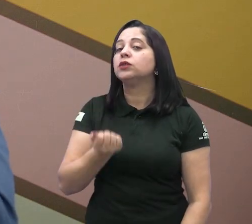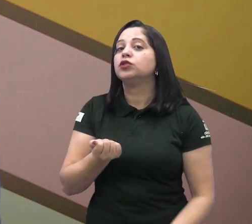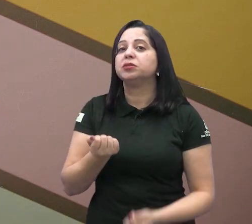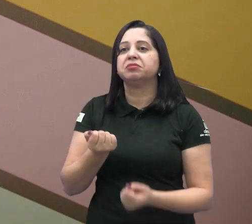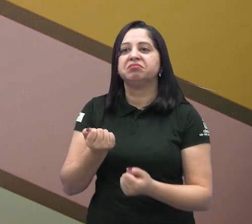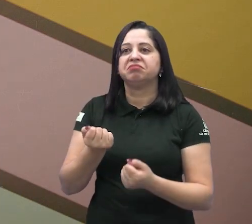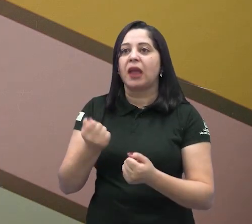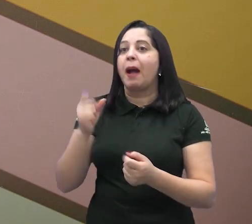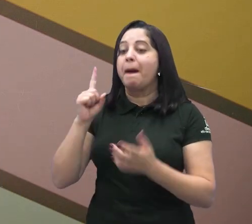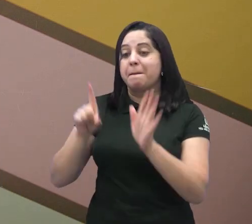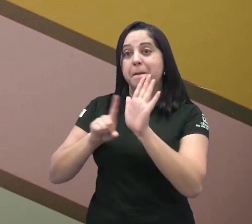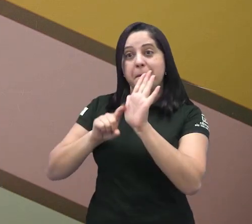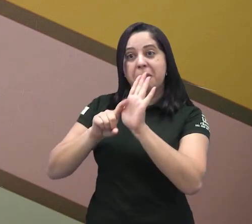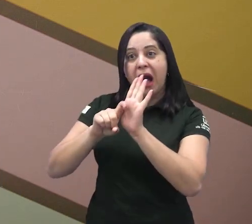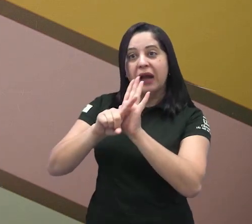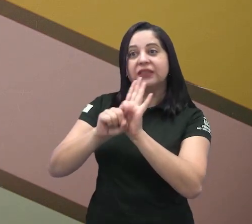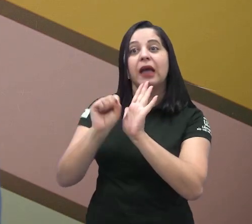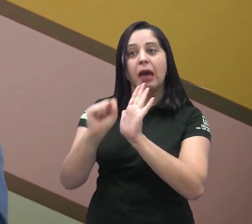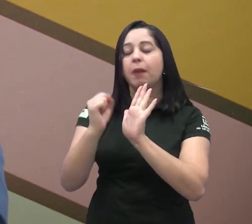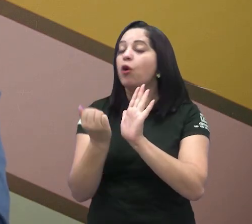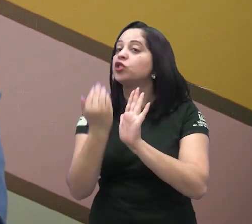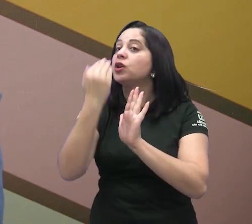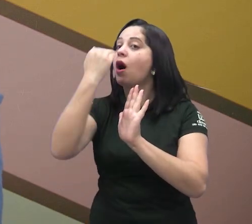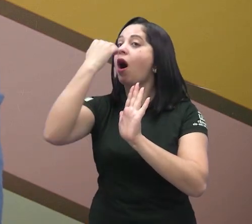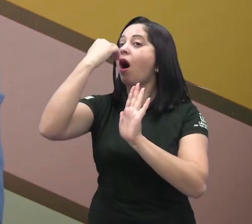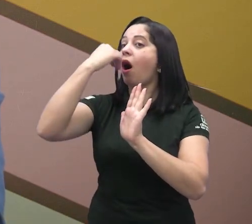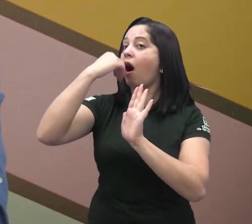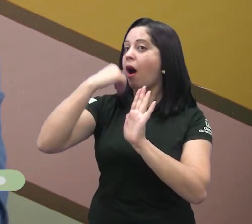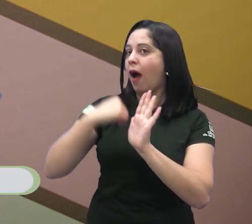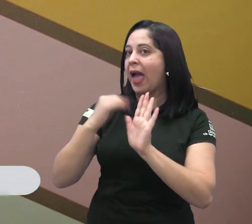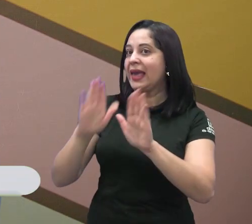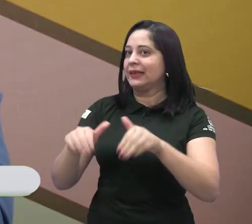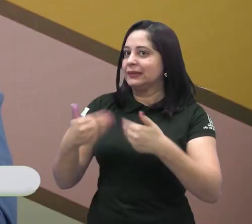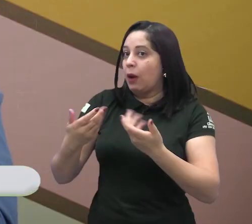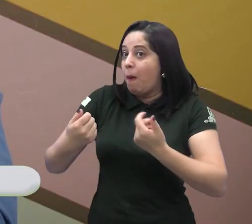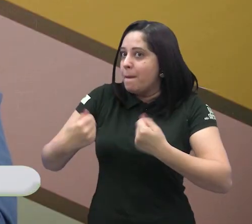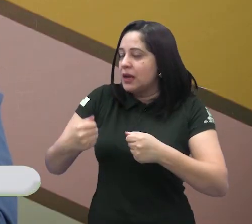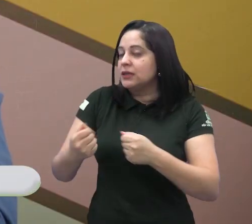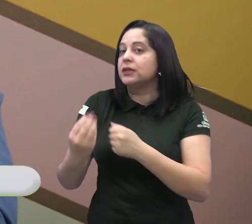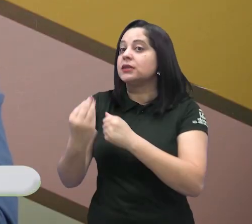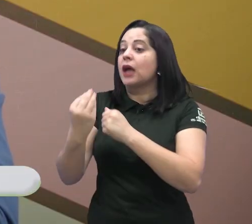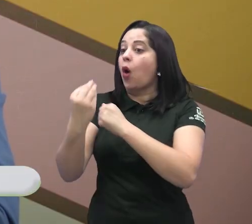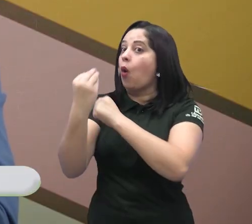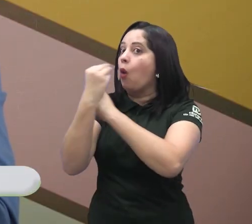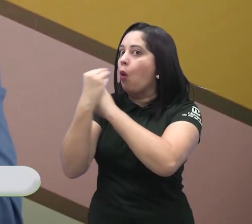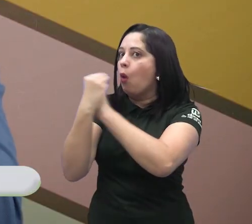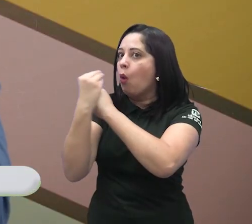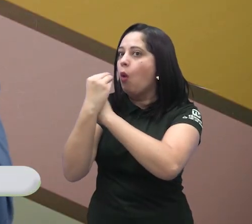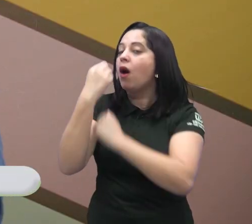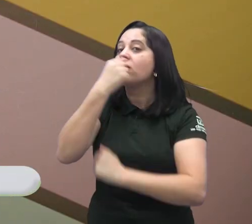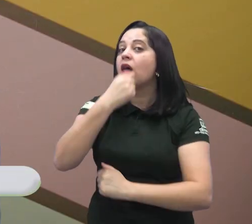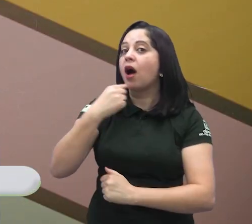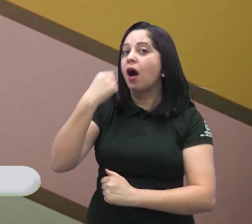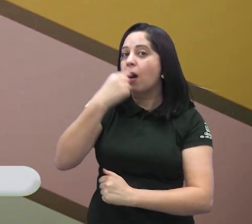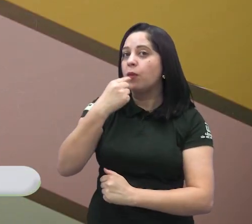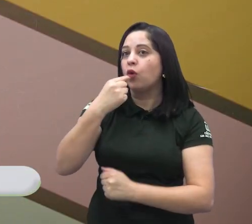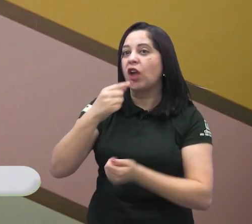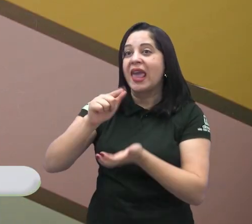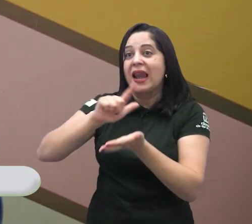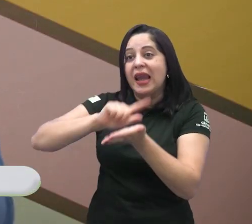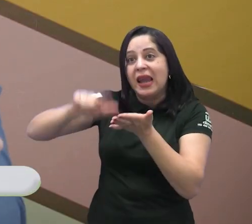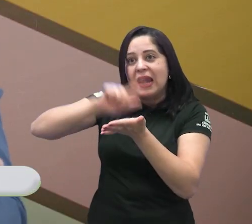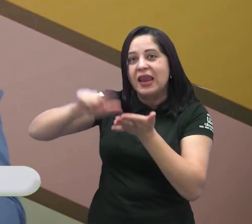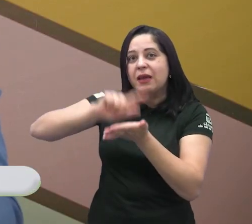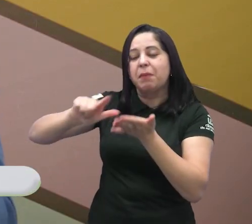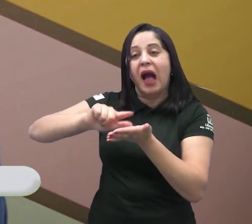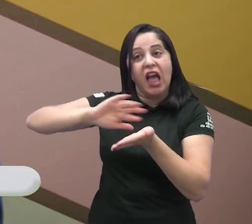qualquer tipo de bactéria, de micro-organismo. Então, a gente precisa cuidar daquilo que entra na nossa boca e remover da nossa boca aquilo que